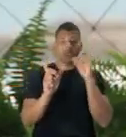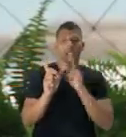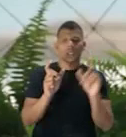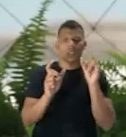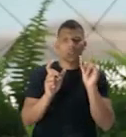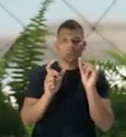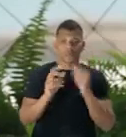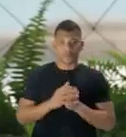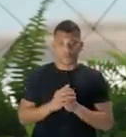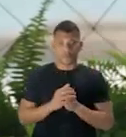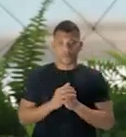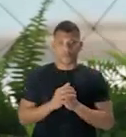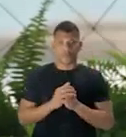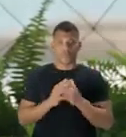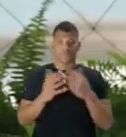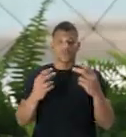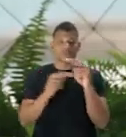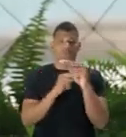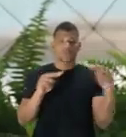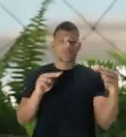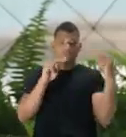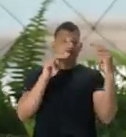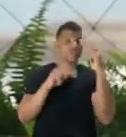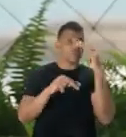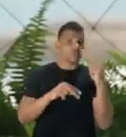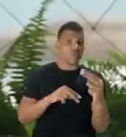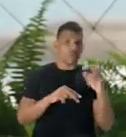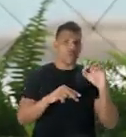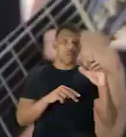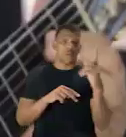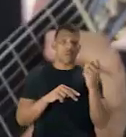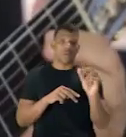madeira e labareda no